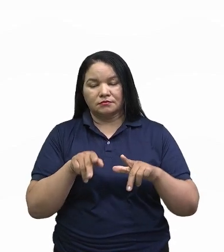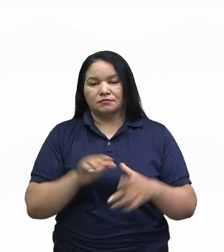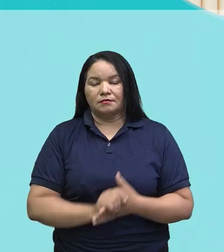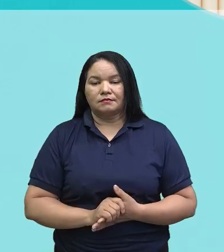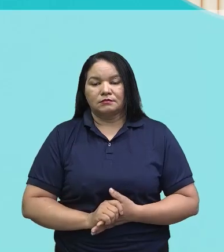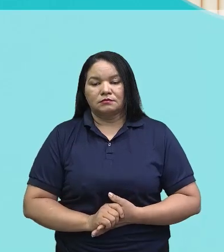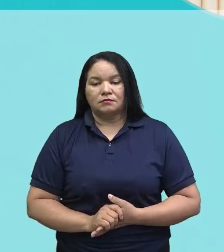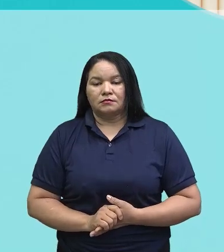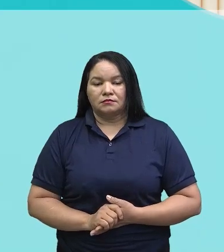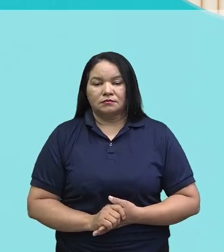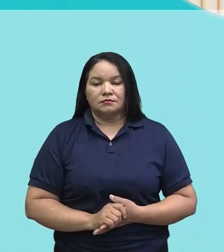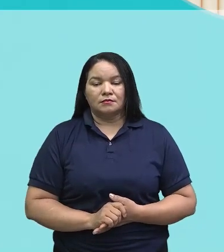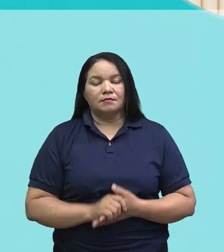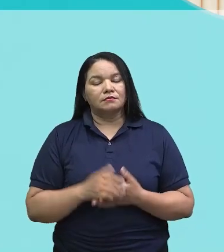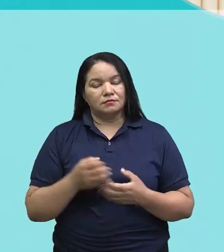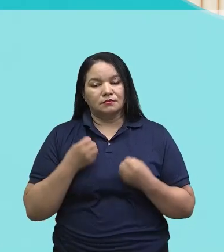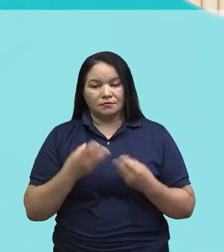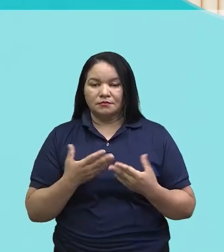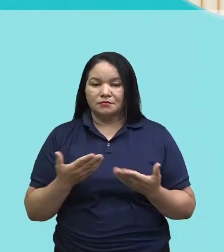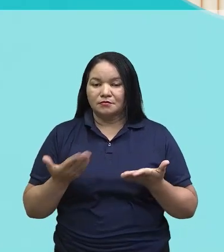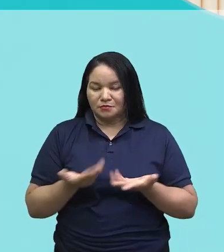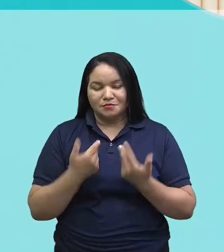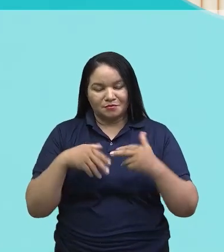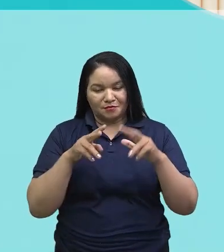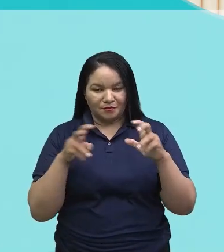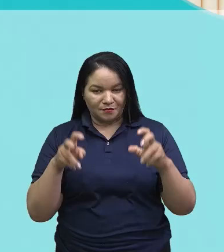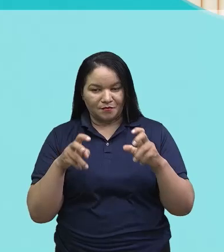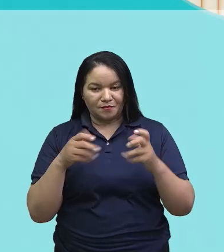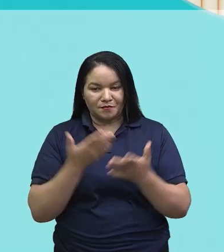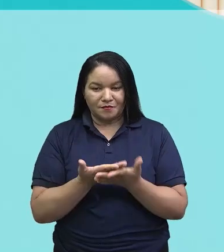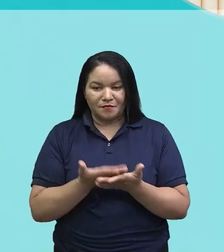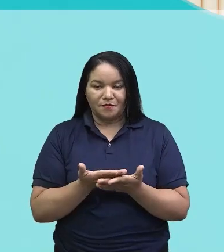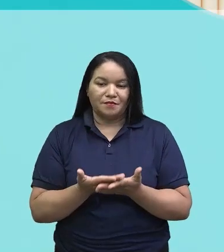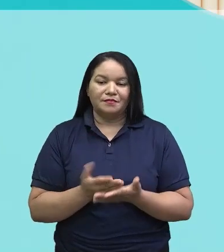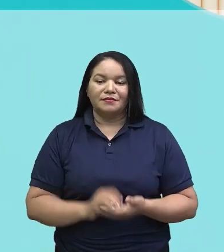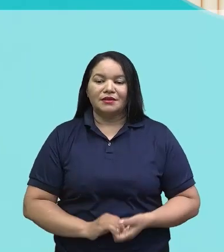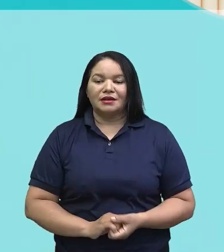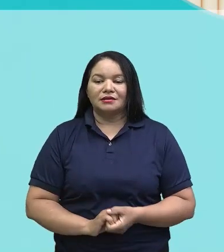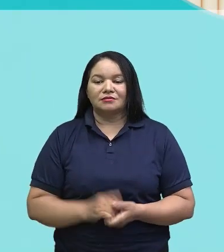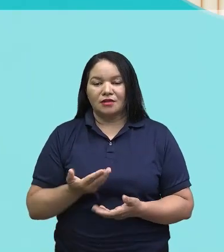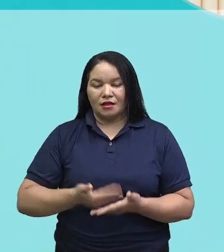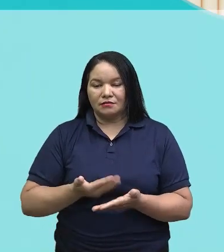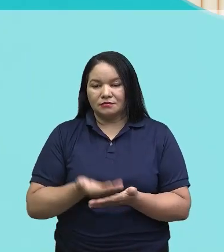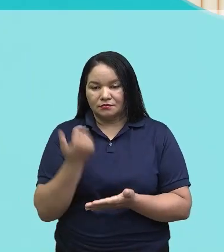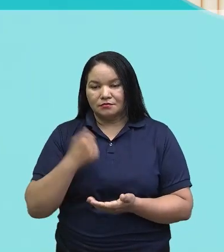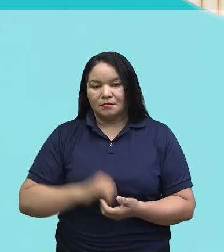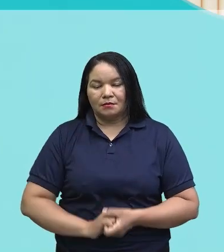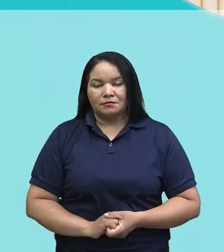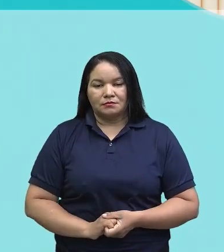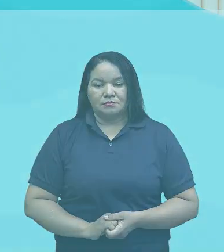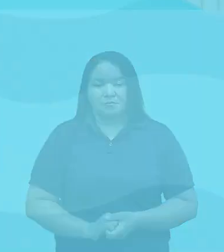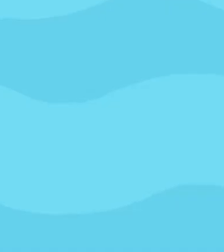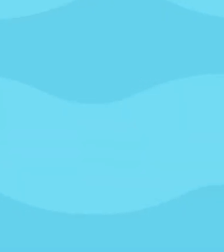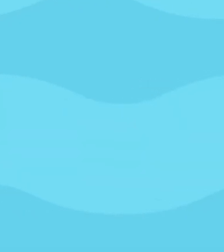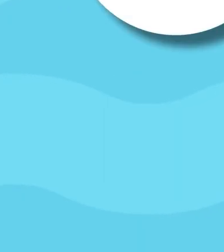fóruns. Muito bem, então esse é o assunto que nós iremos estudar na aula de hoje. Seguimos para a nossa aula.